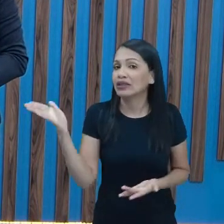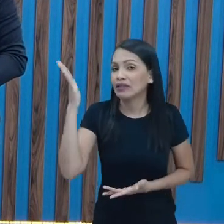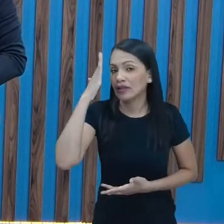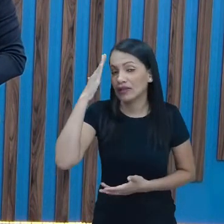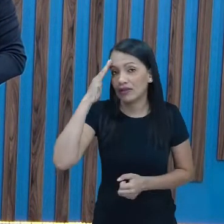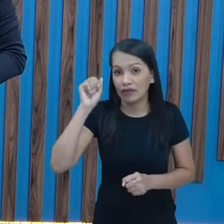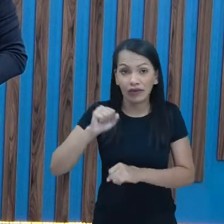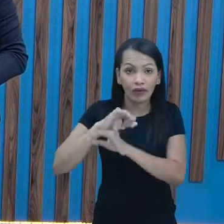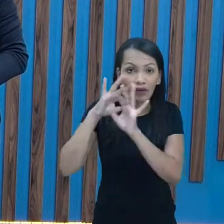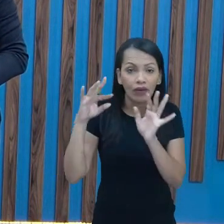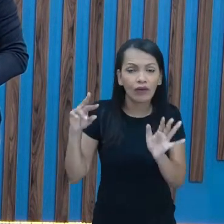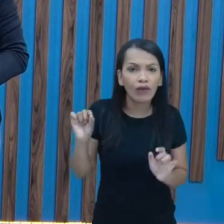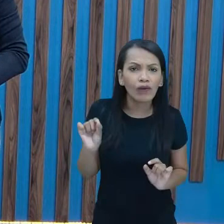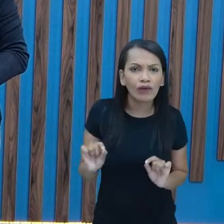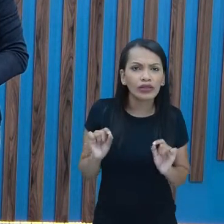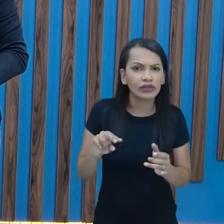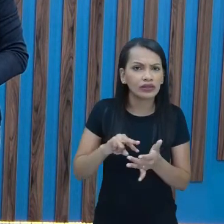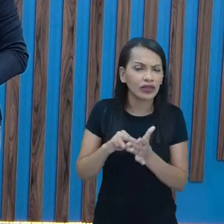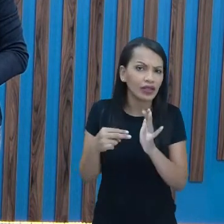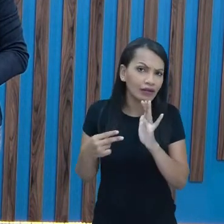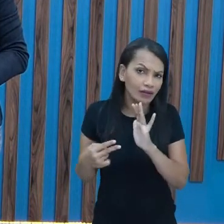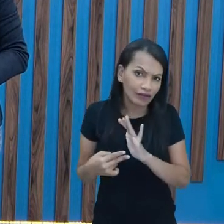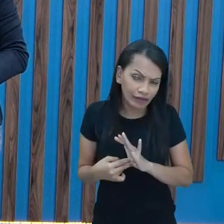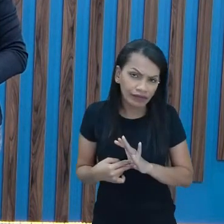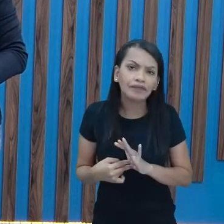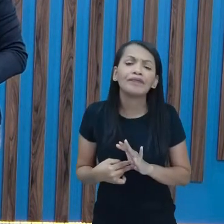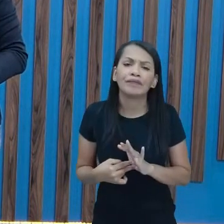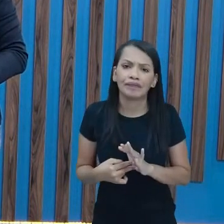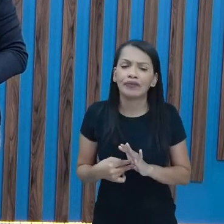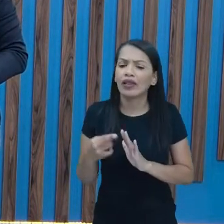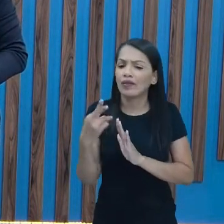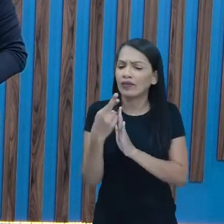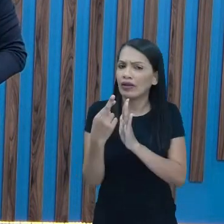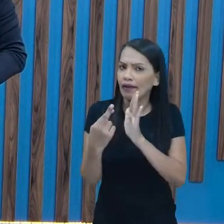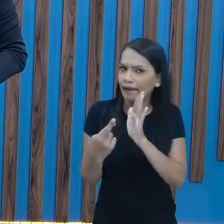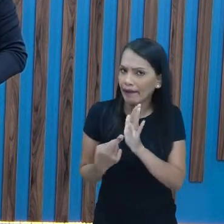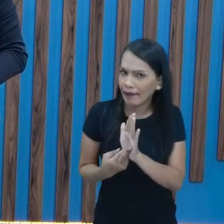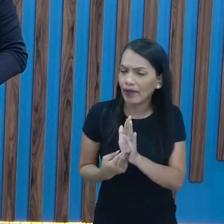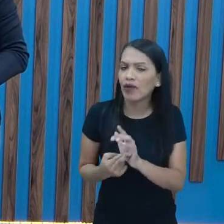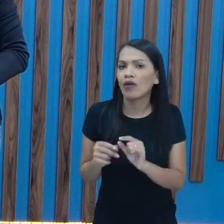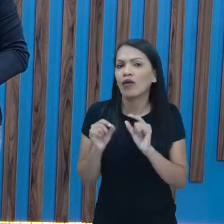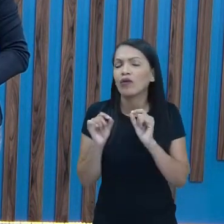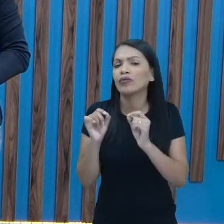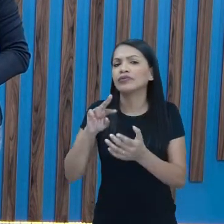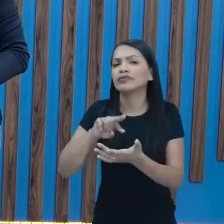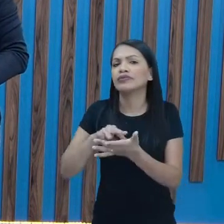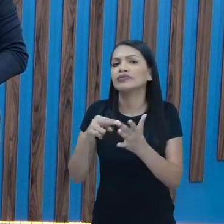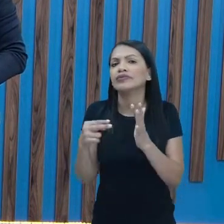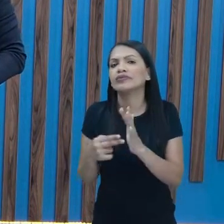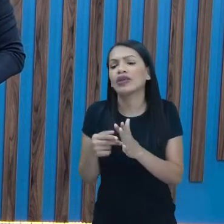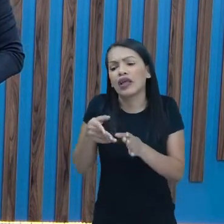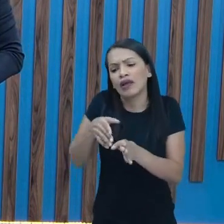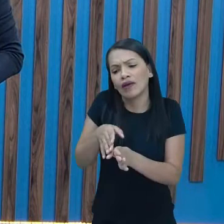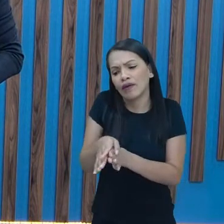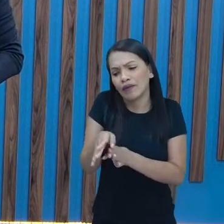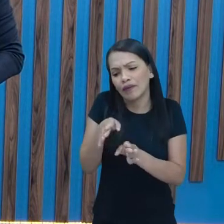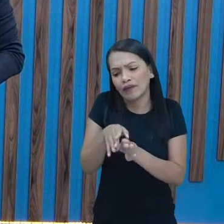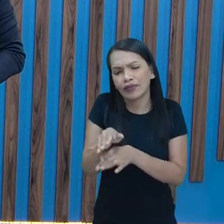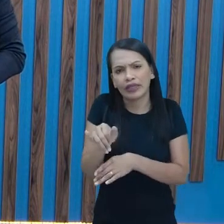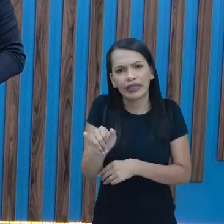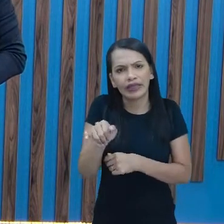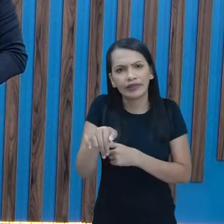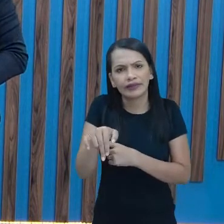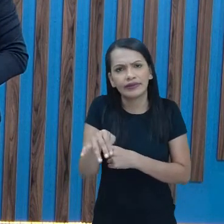entendeu o que significa essas regrinhas, o que significa instrução,